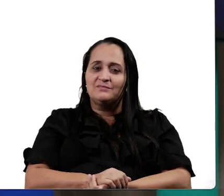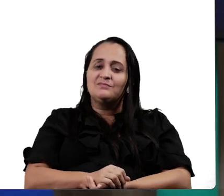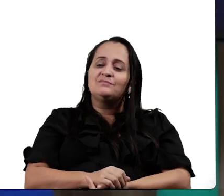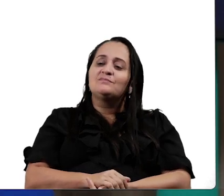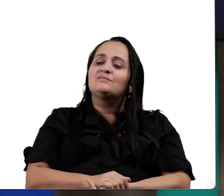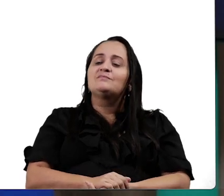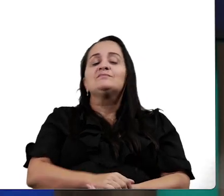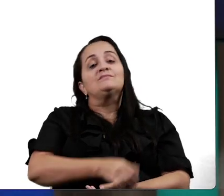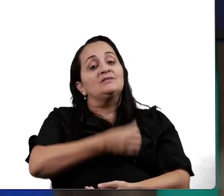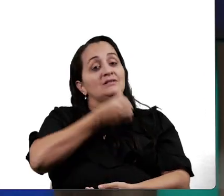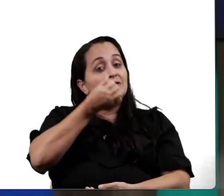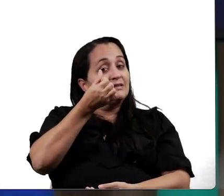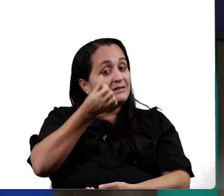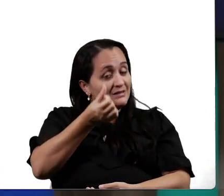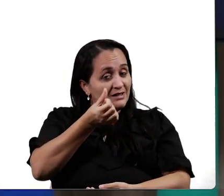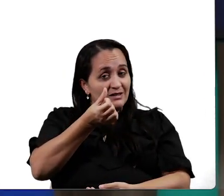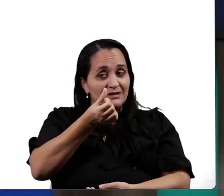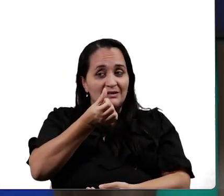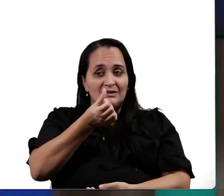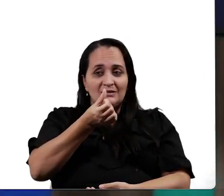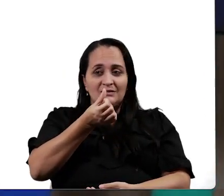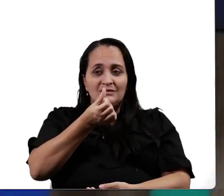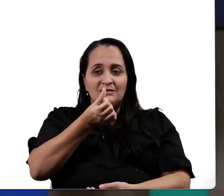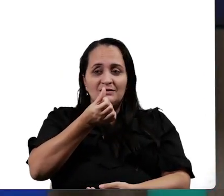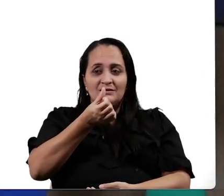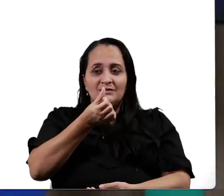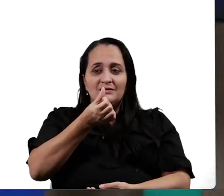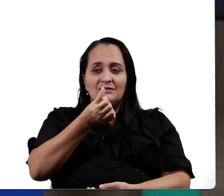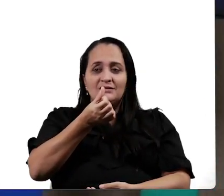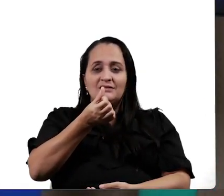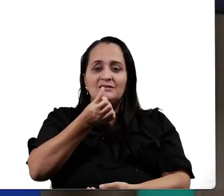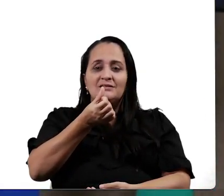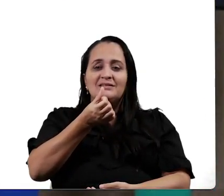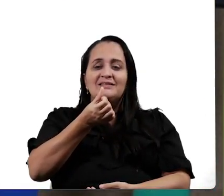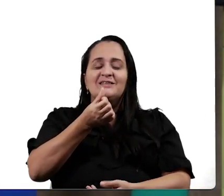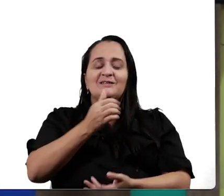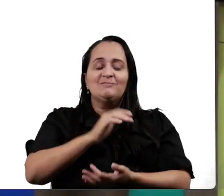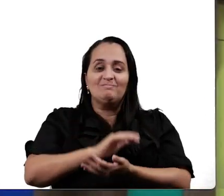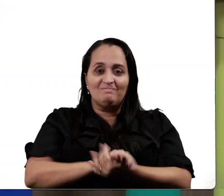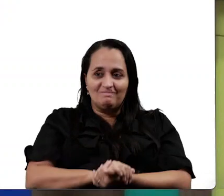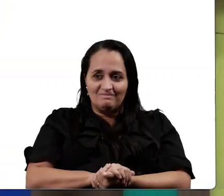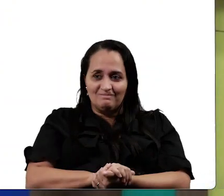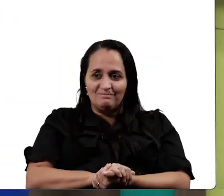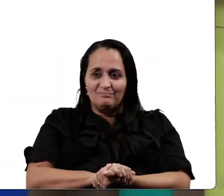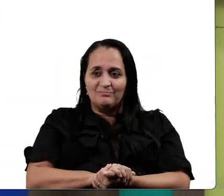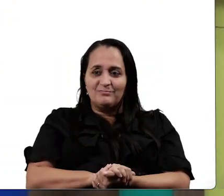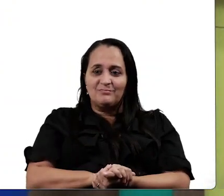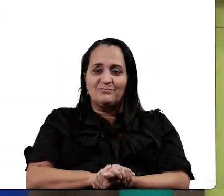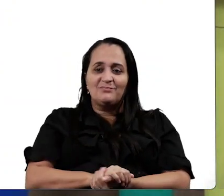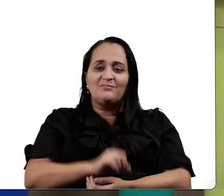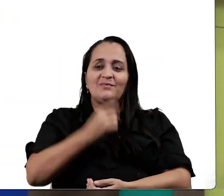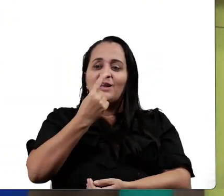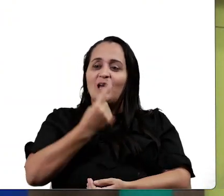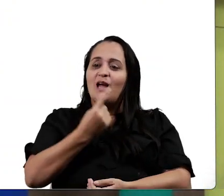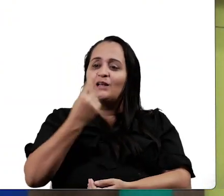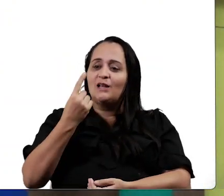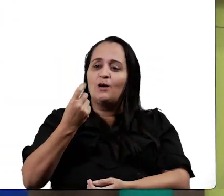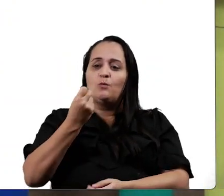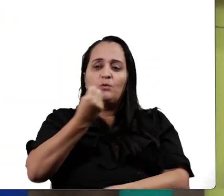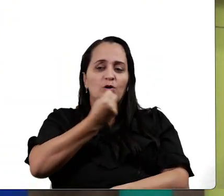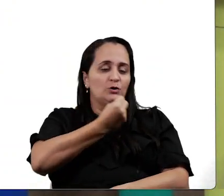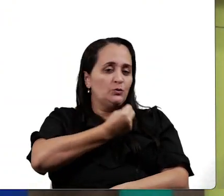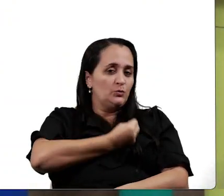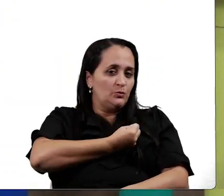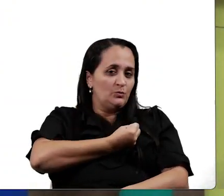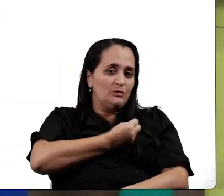4 5 6 seis rodada e cada rodada teve números diferente